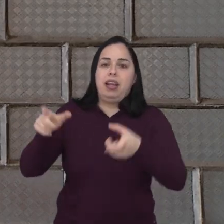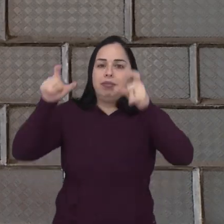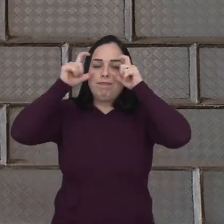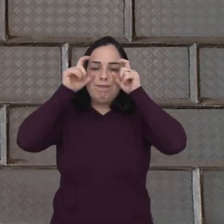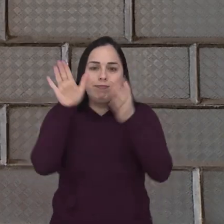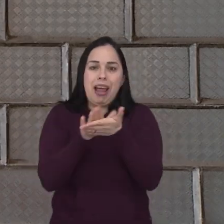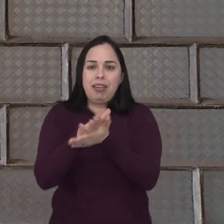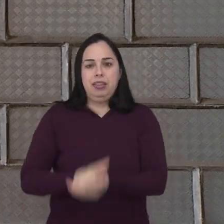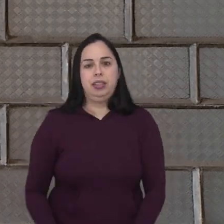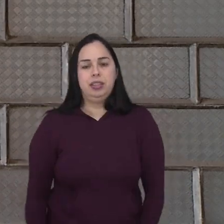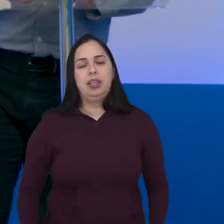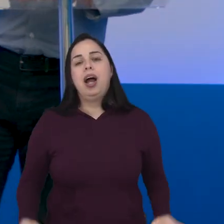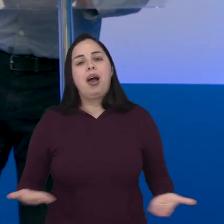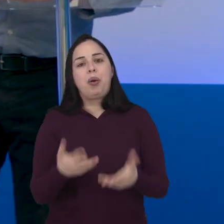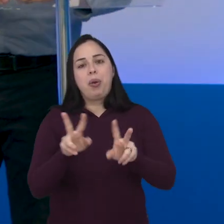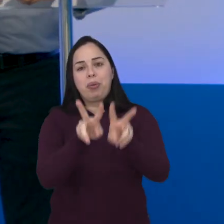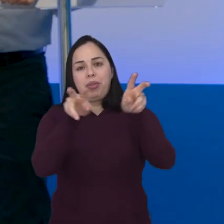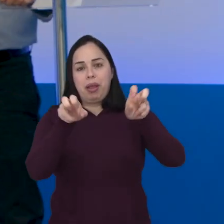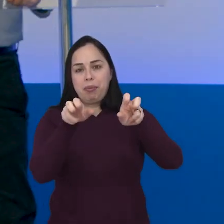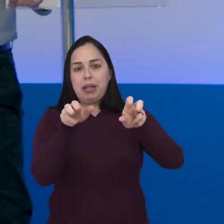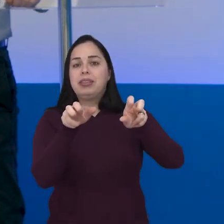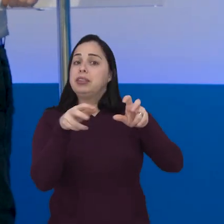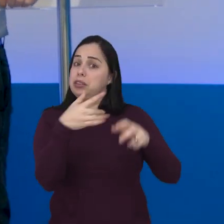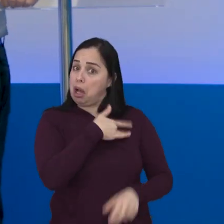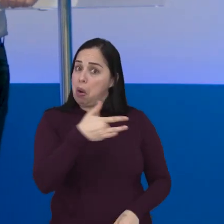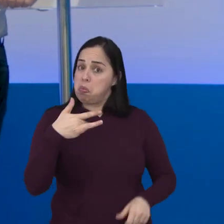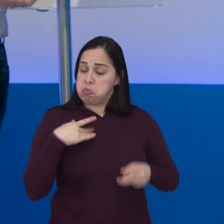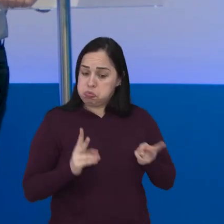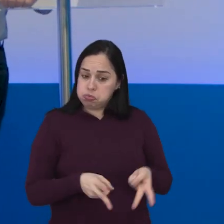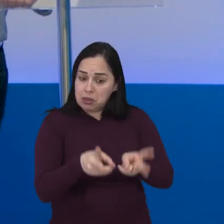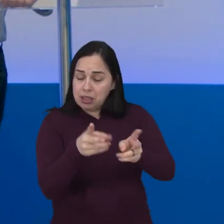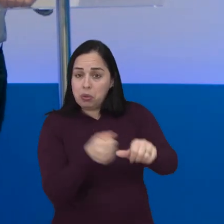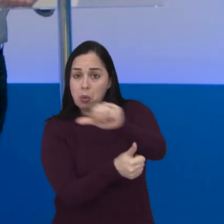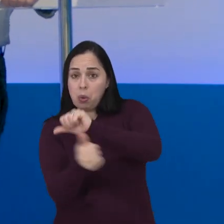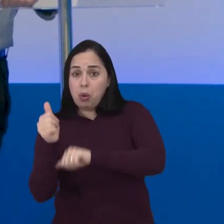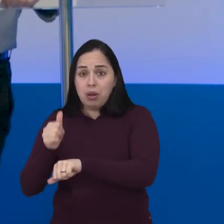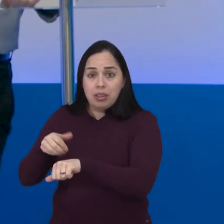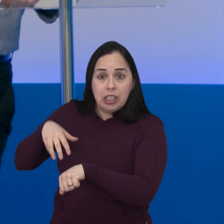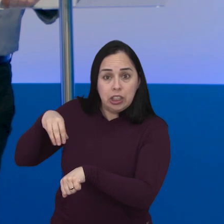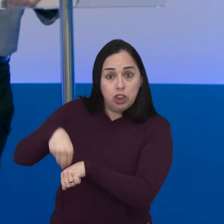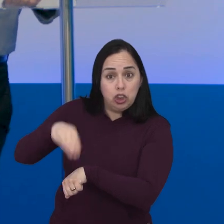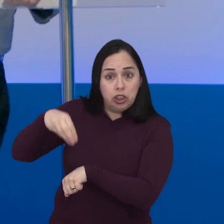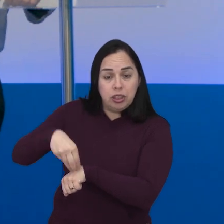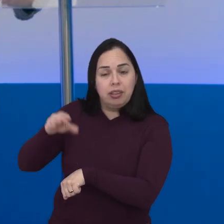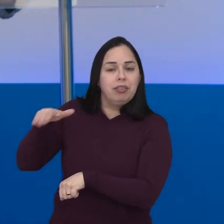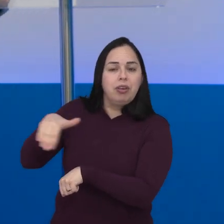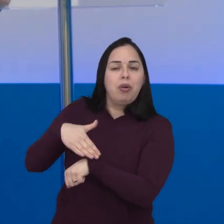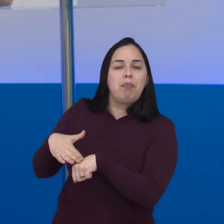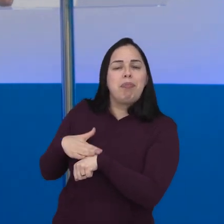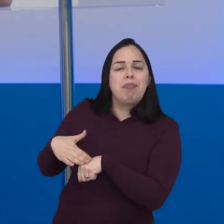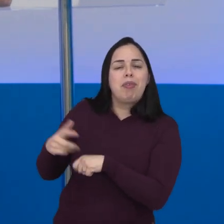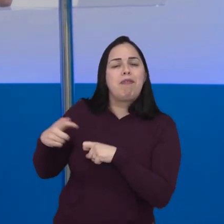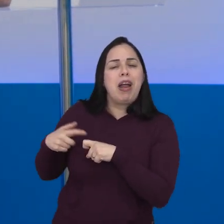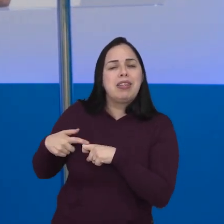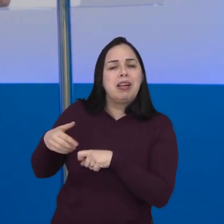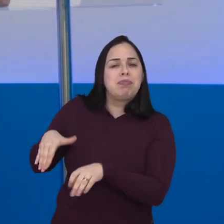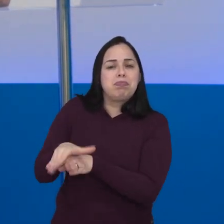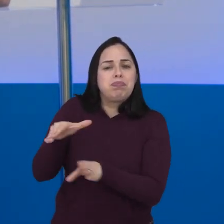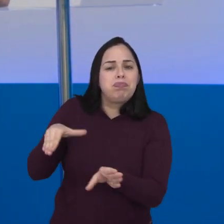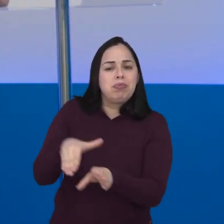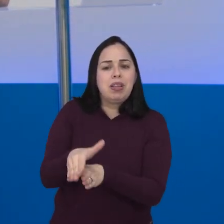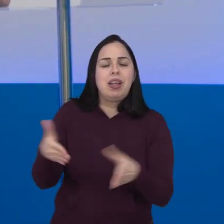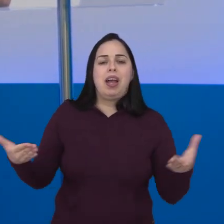enxergando como ele enxerga hoje. E a gente mantém no tema da saúde, mas com outra dica para você, viu? Quem conversa com a gente é um dos nossos